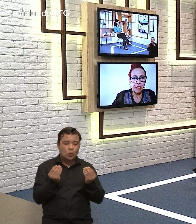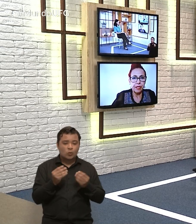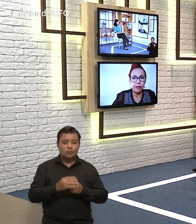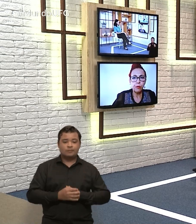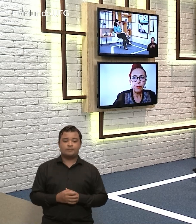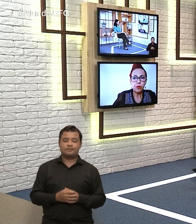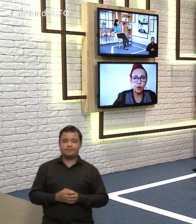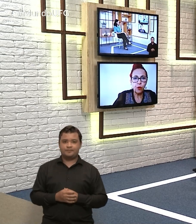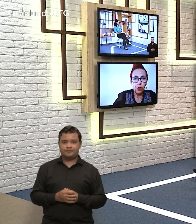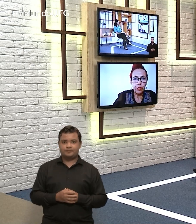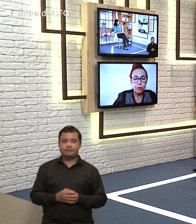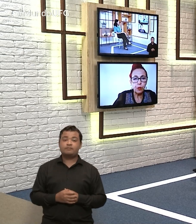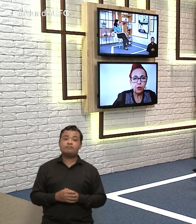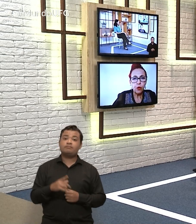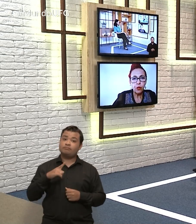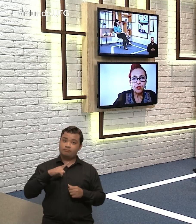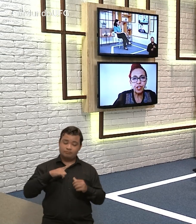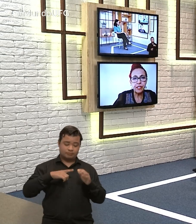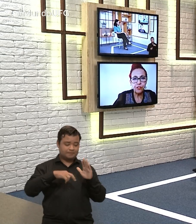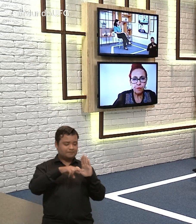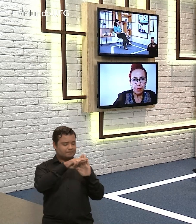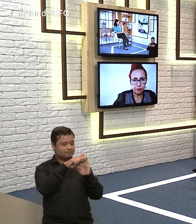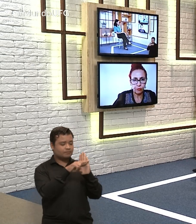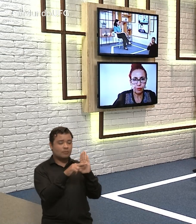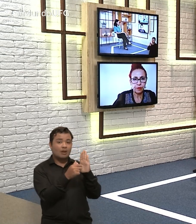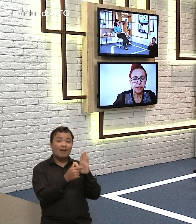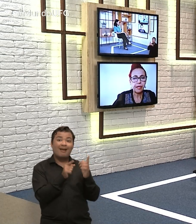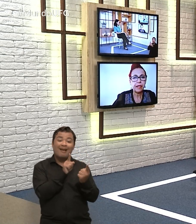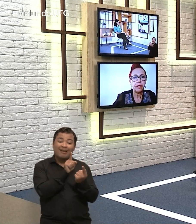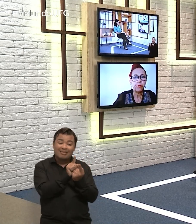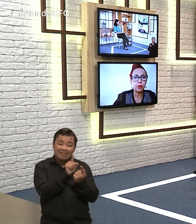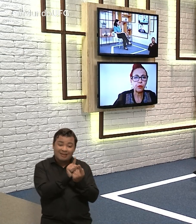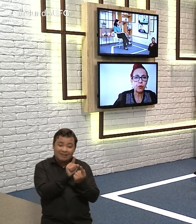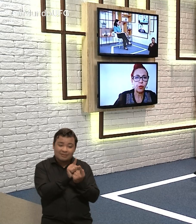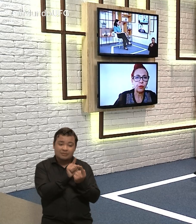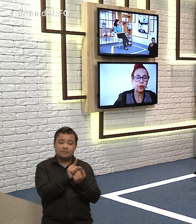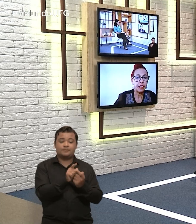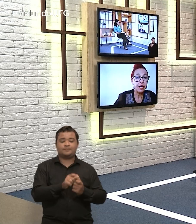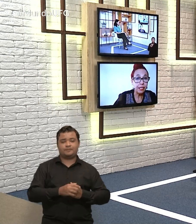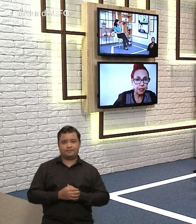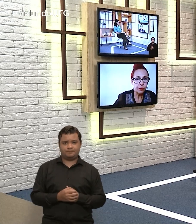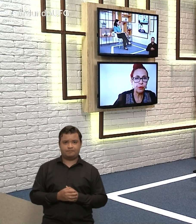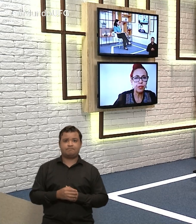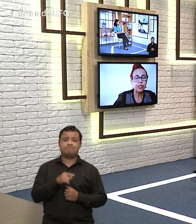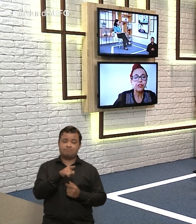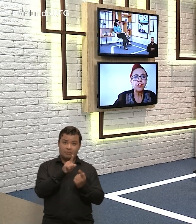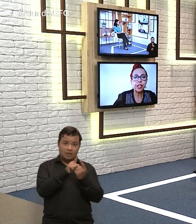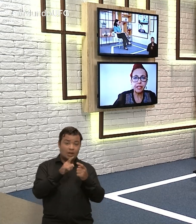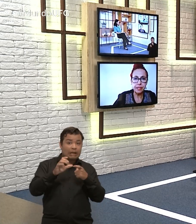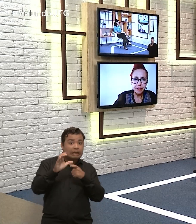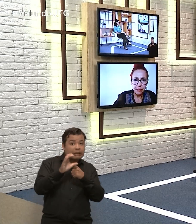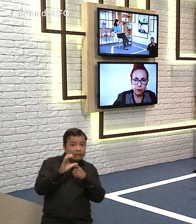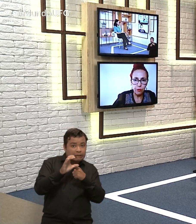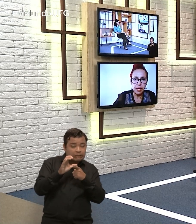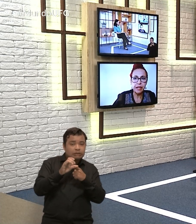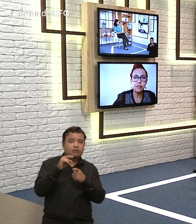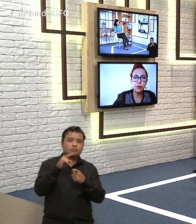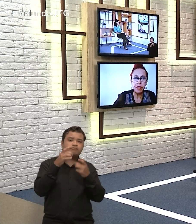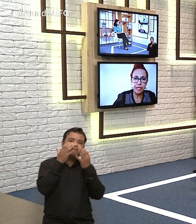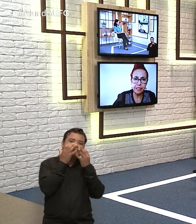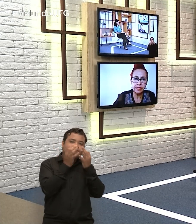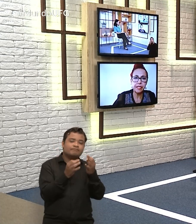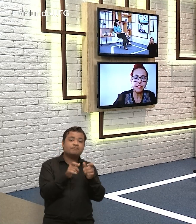Bom, o protocolo é um protocolo de atendimento, É um protocolo clínico de atenção